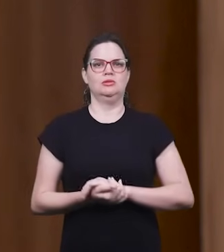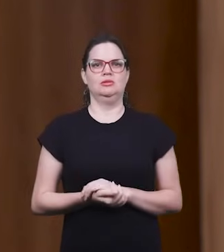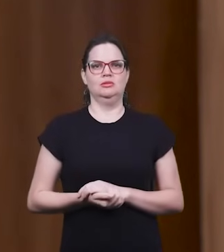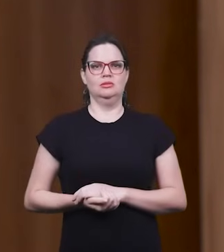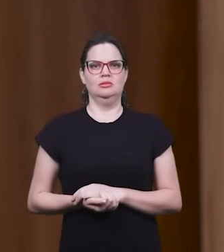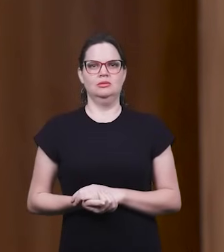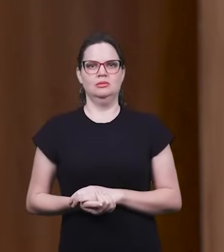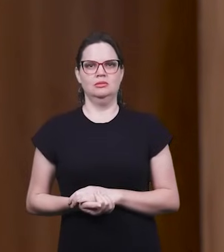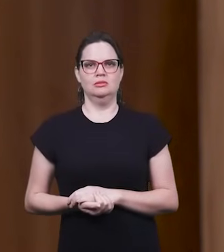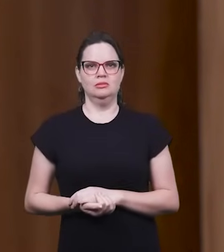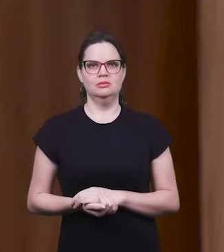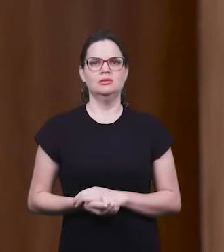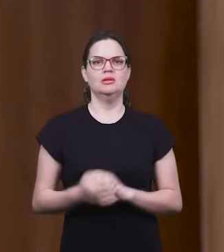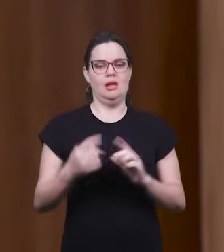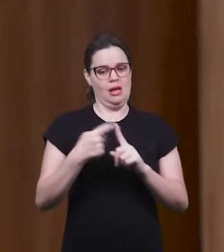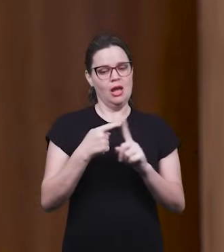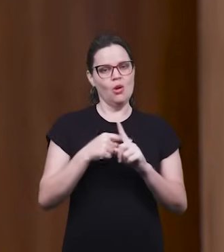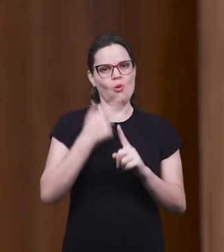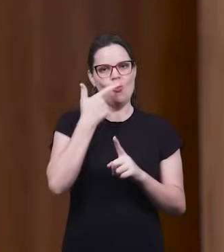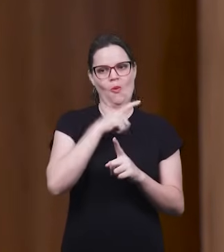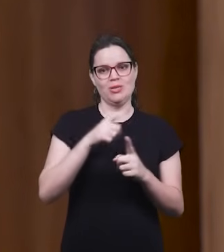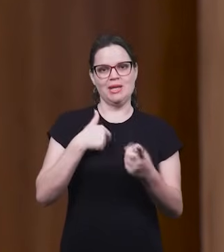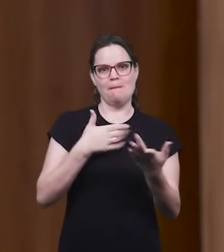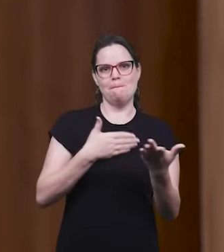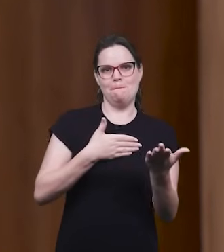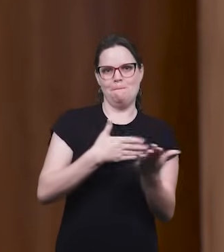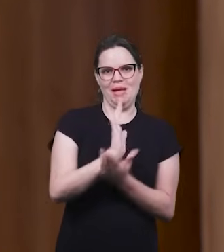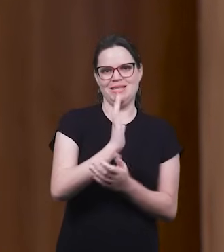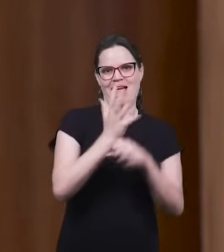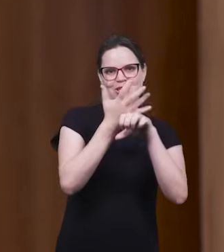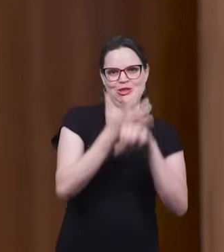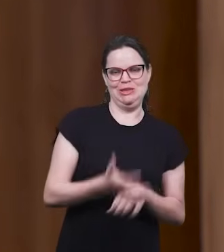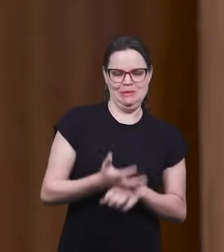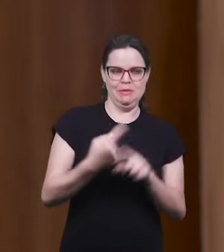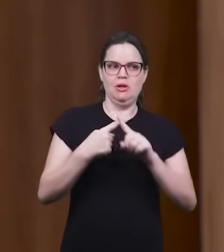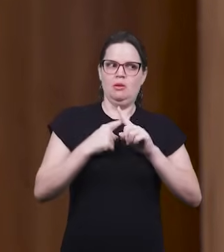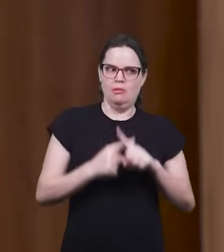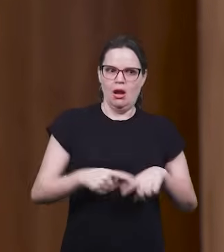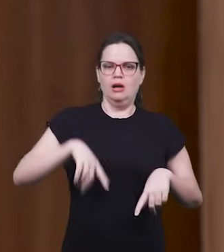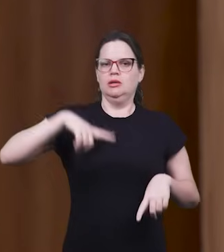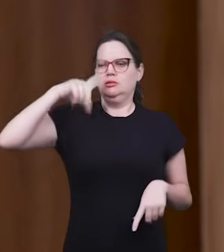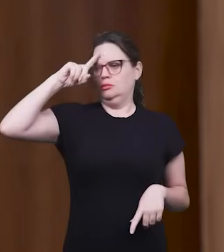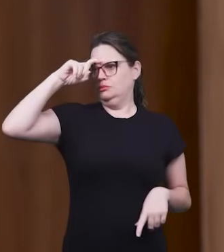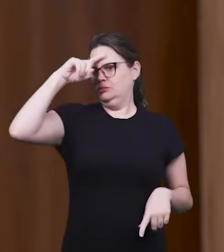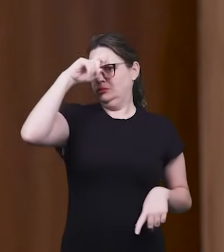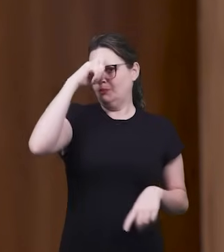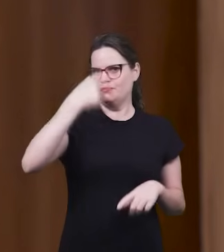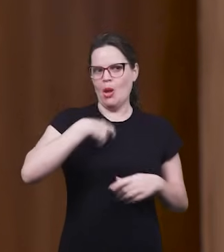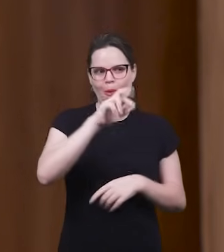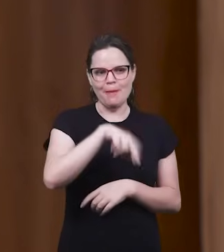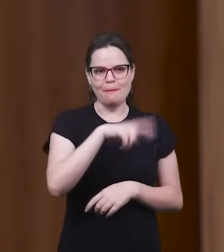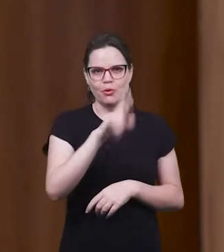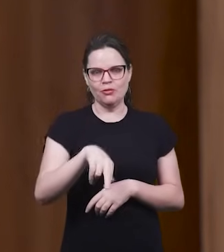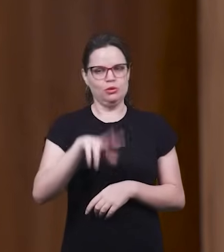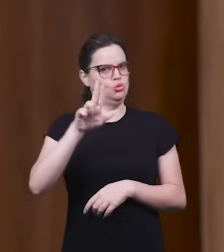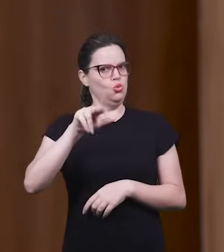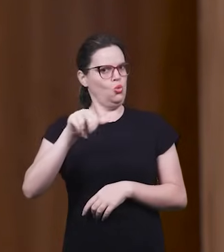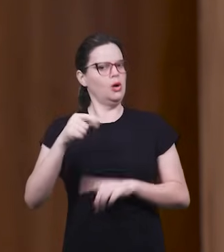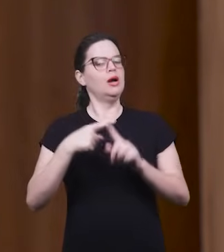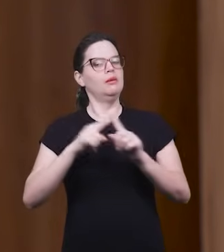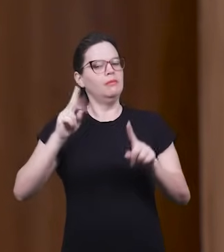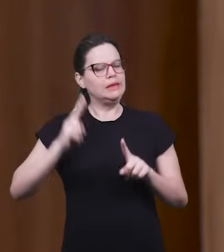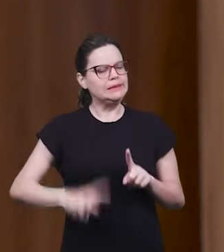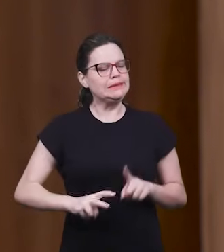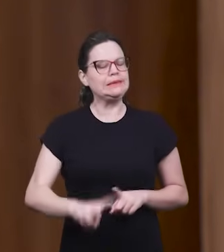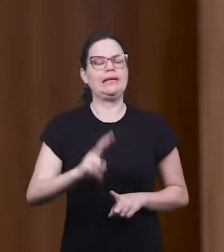mais na luta, né? Na luta. Nunca fiquei reprovado, né? Nem canto nenhum. Mas sempre no aperto,